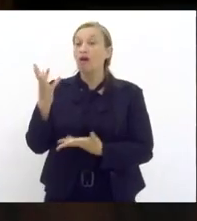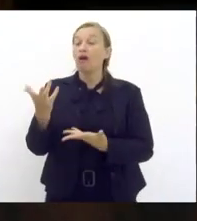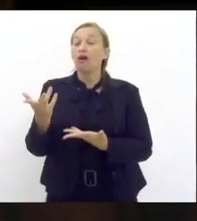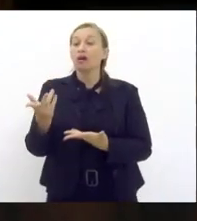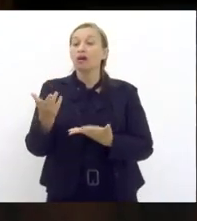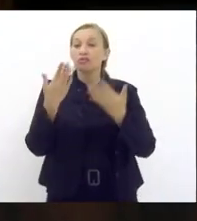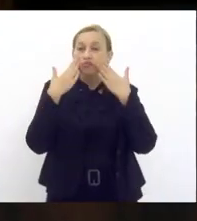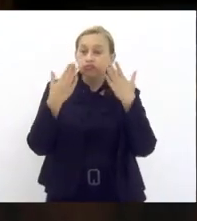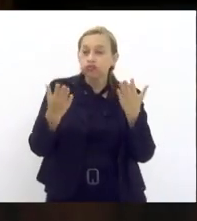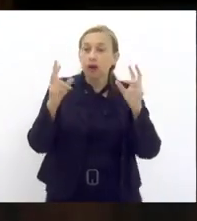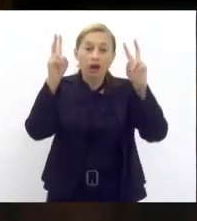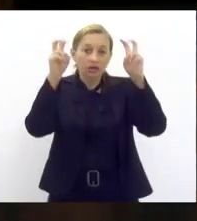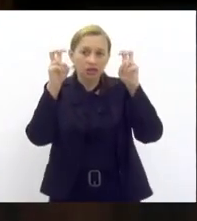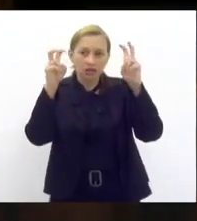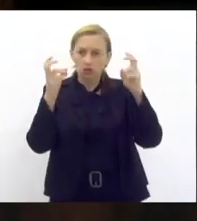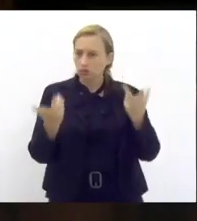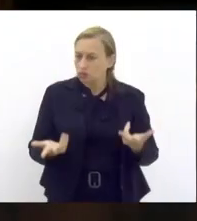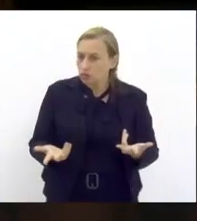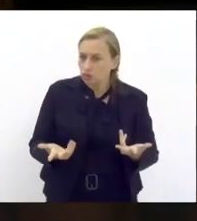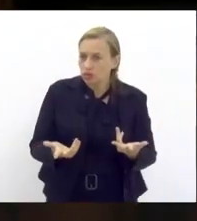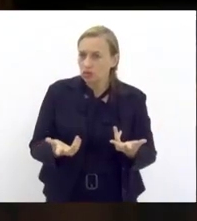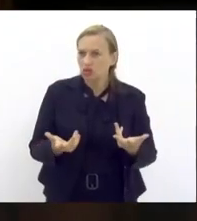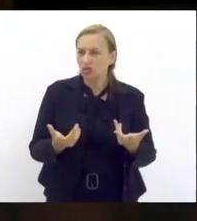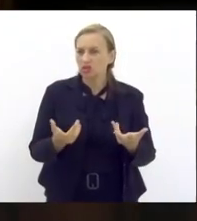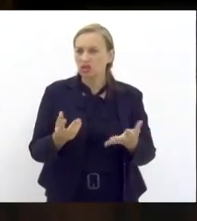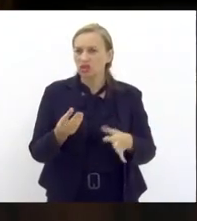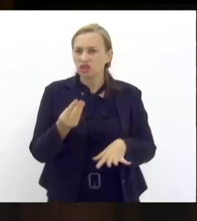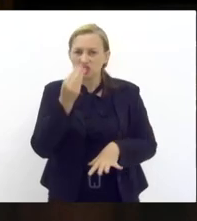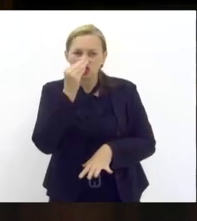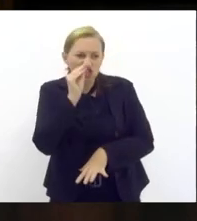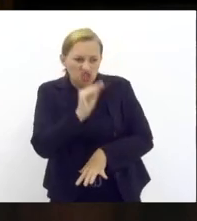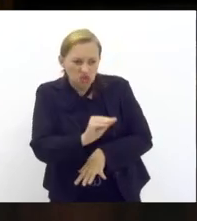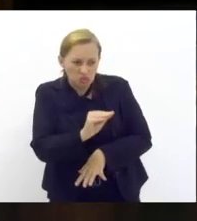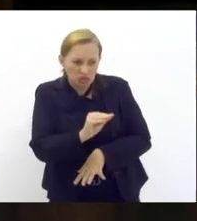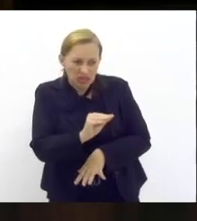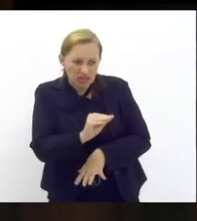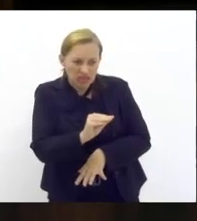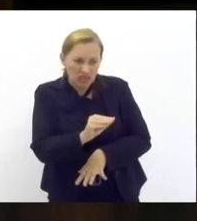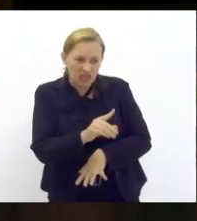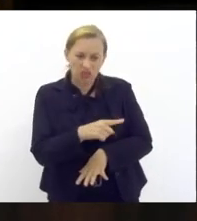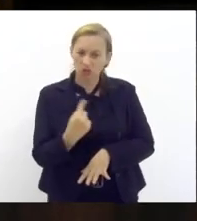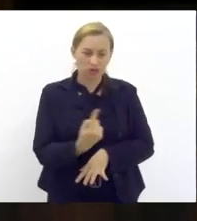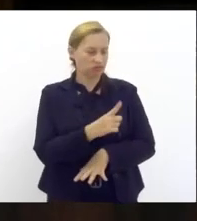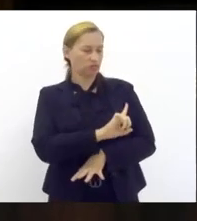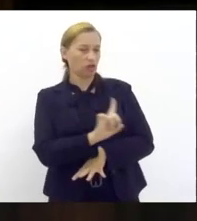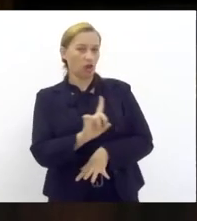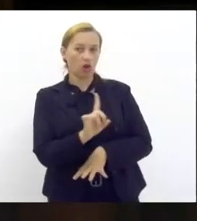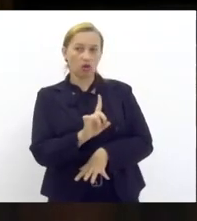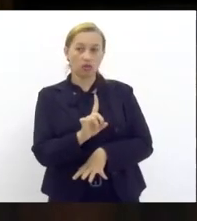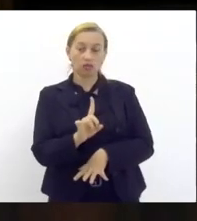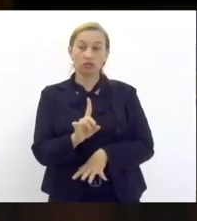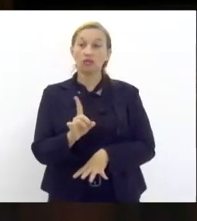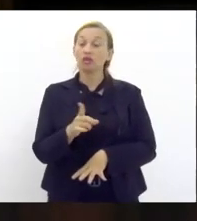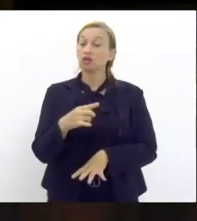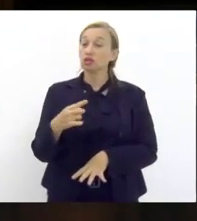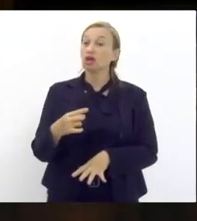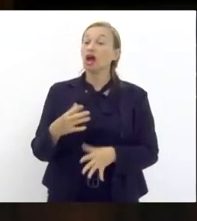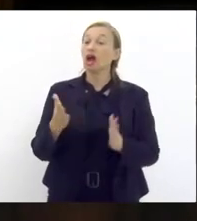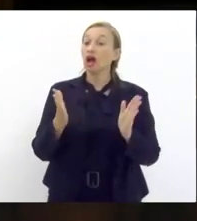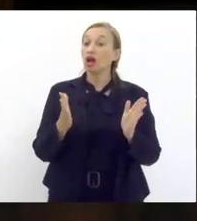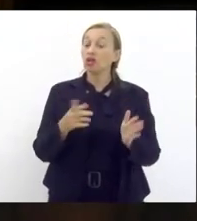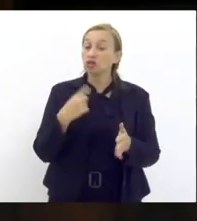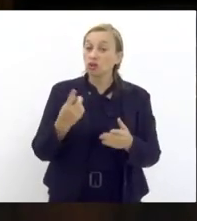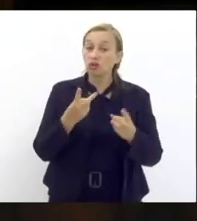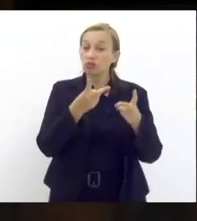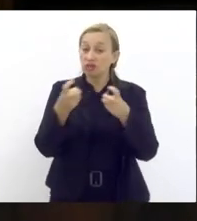matéria, de maneira nenhuma coloca esse parlamento diminuído. Pelo contrário, faz esse parlamento enxergar